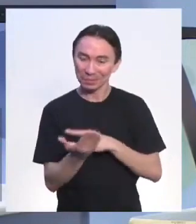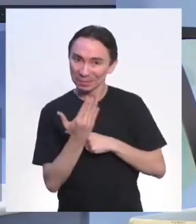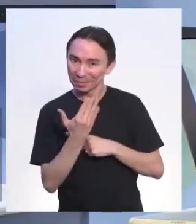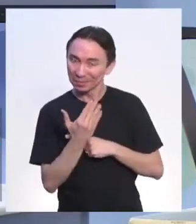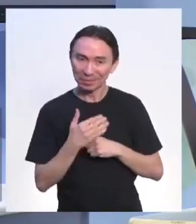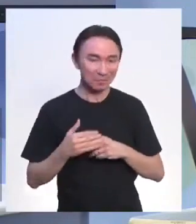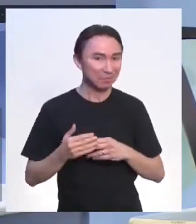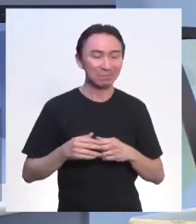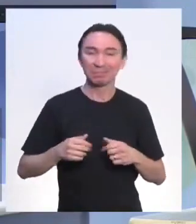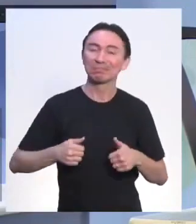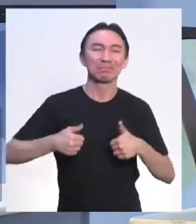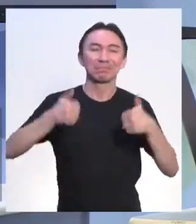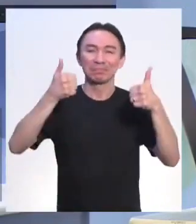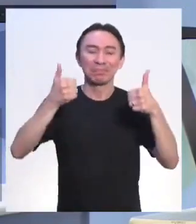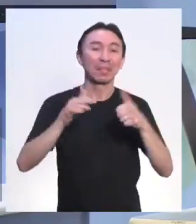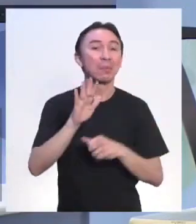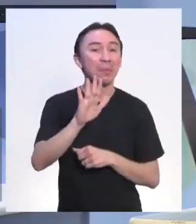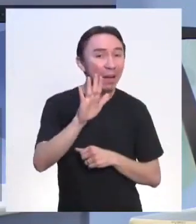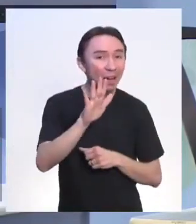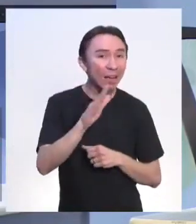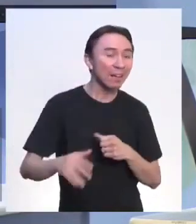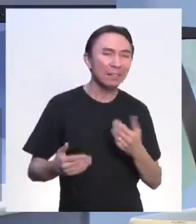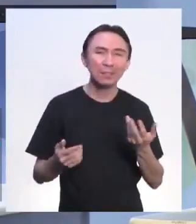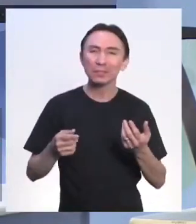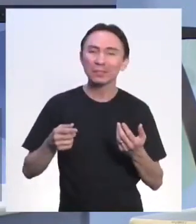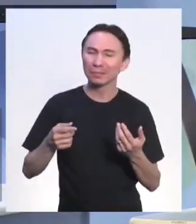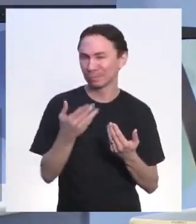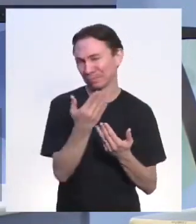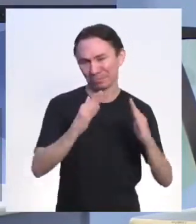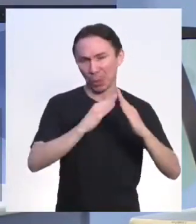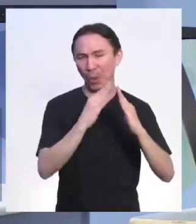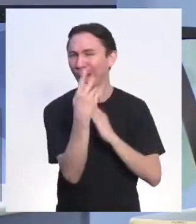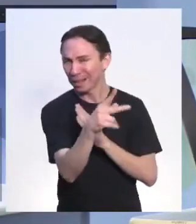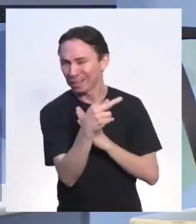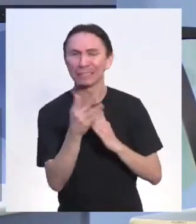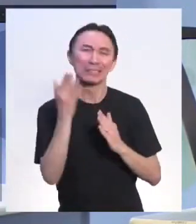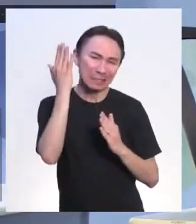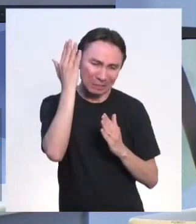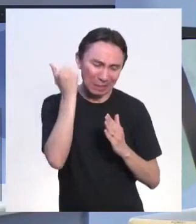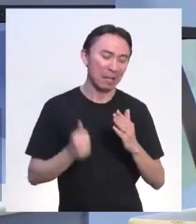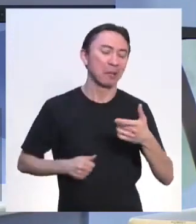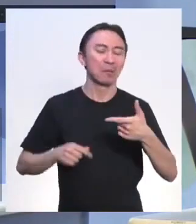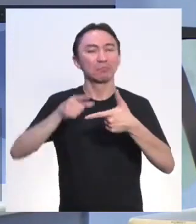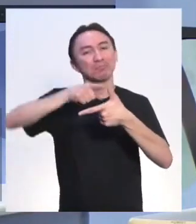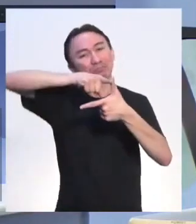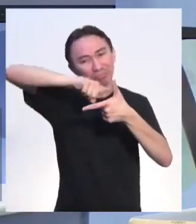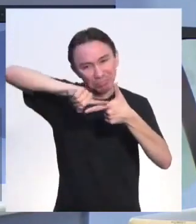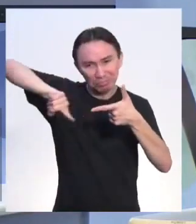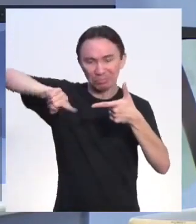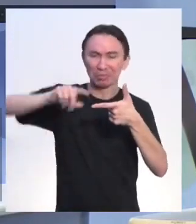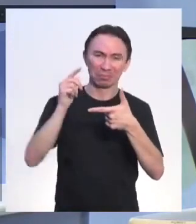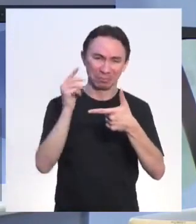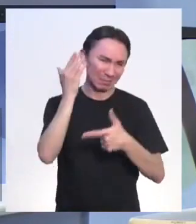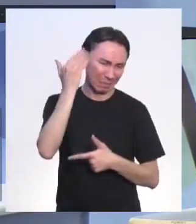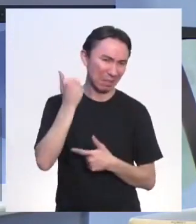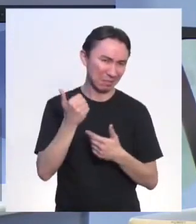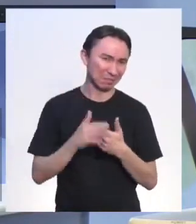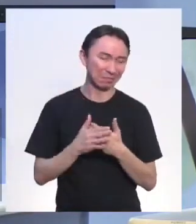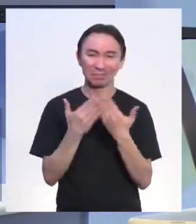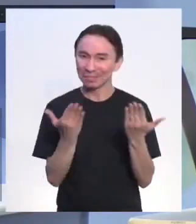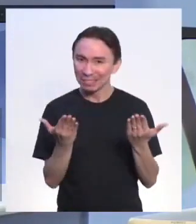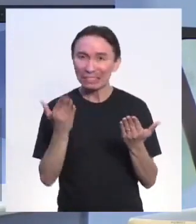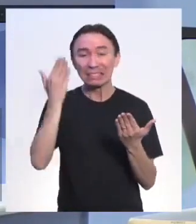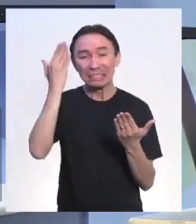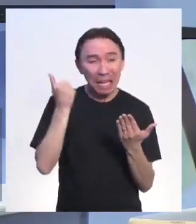certo? Mas eu tenho certeza que você aí em casa sabe fazer essas divisões, correto, pessoal? Então, se você